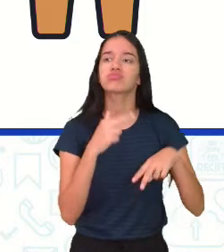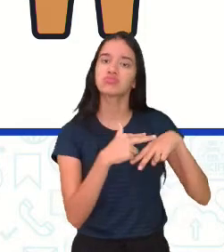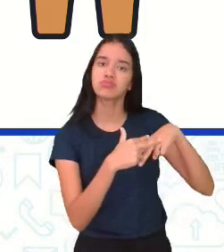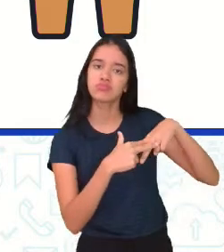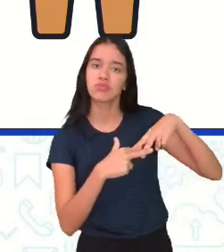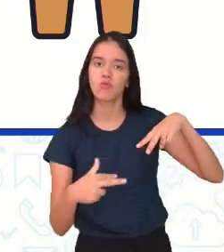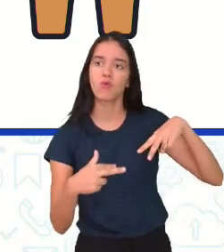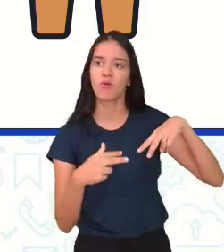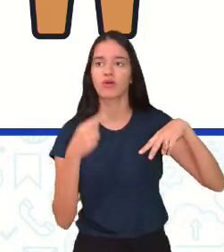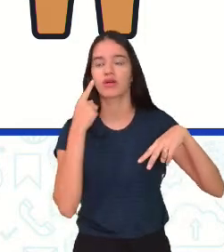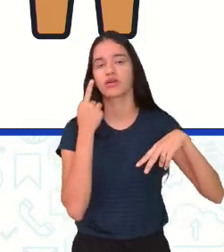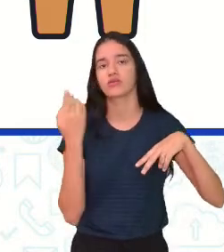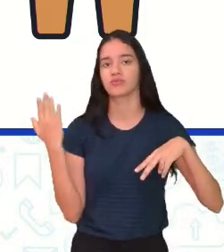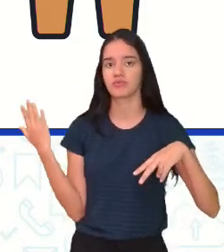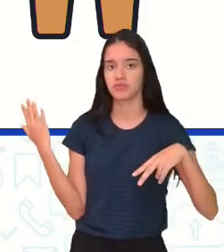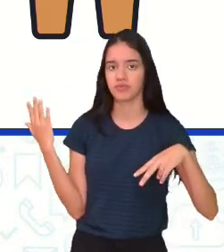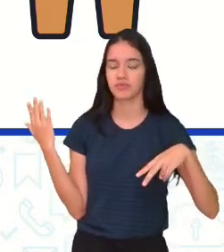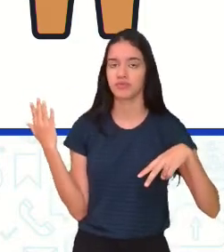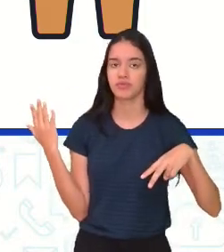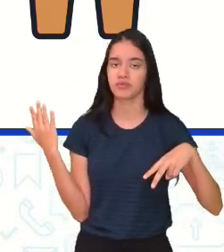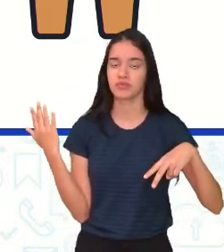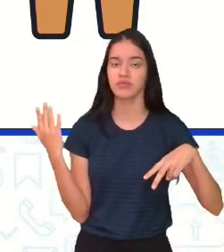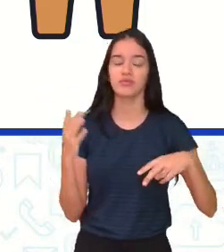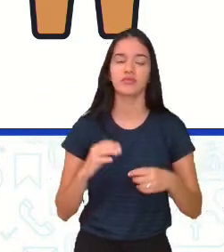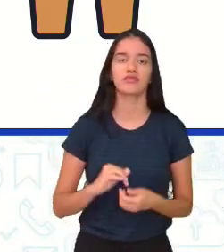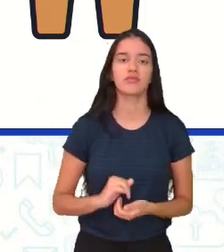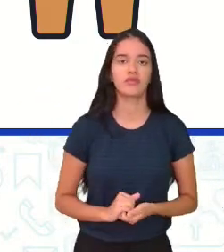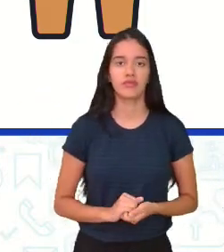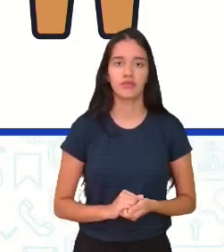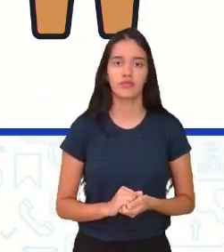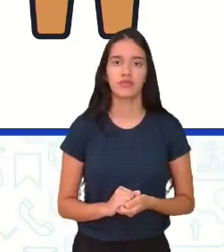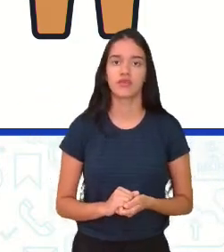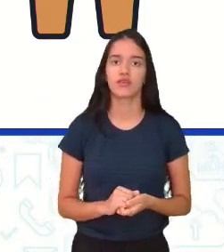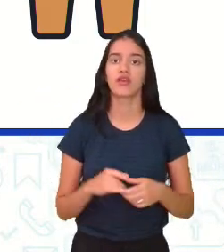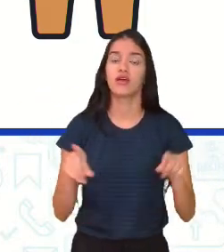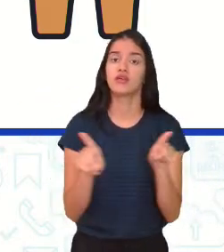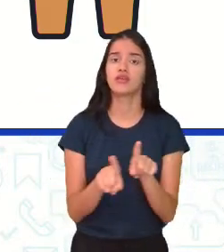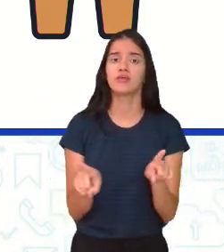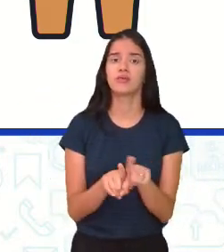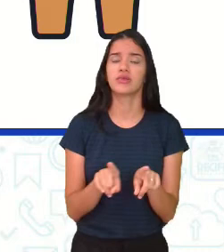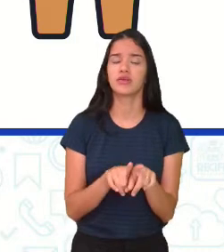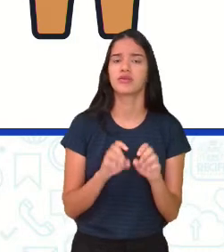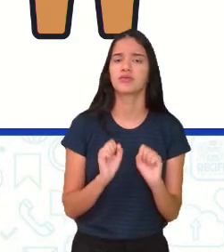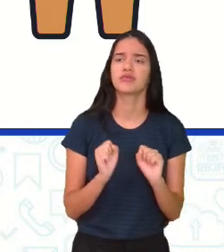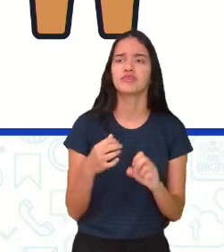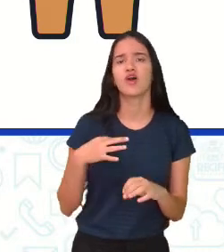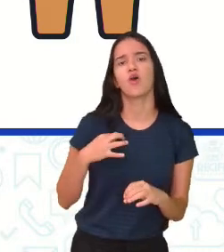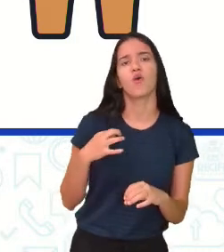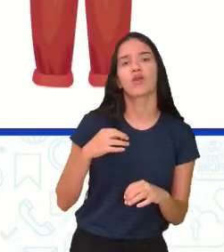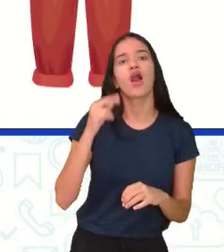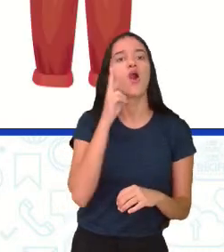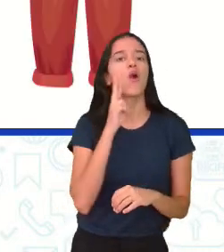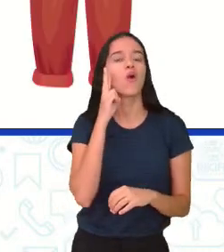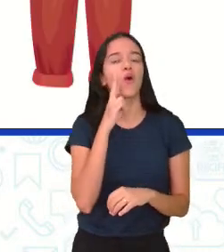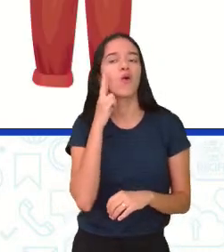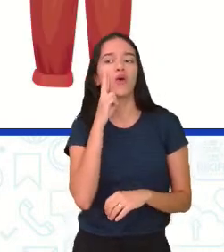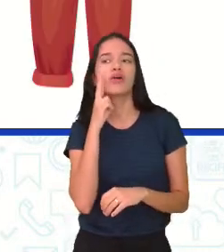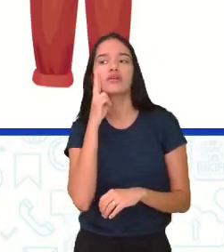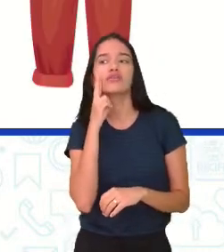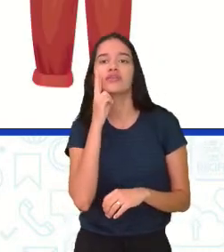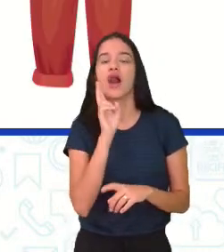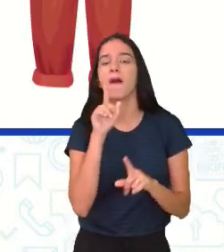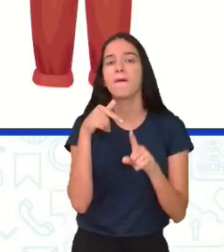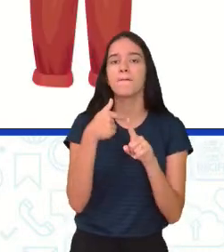pescador. Eu tenho aí outra maneira. E ela pode usar a blusa rosa com